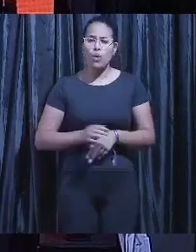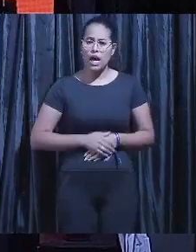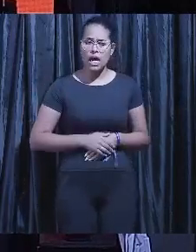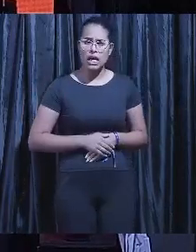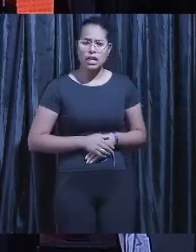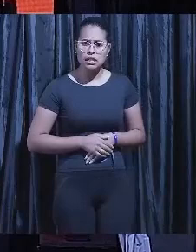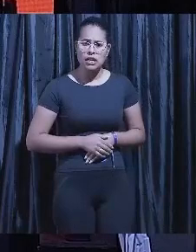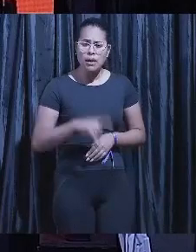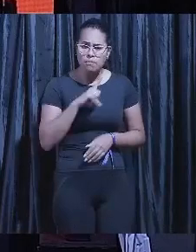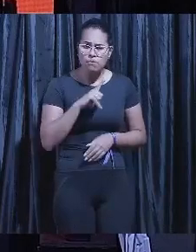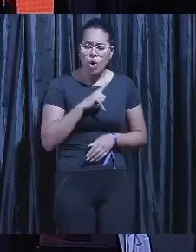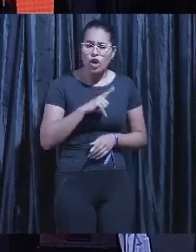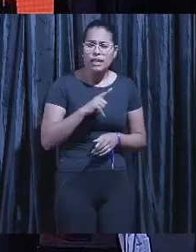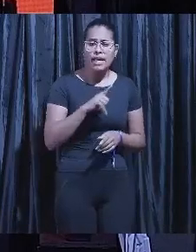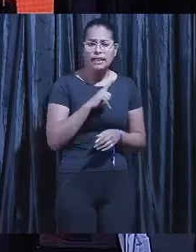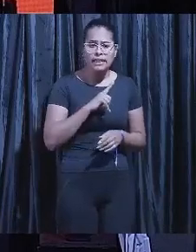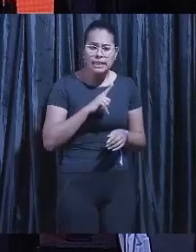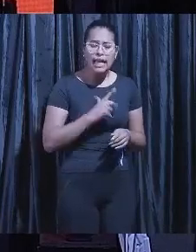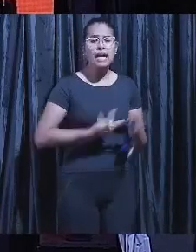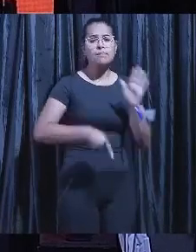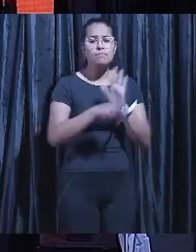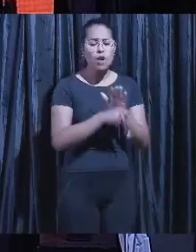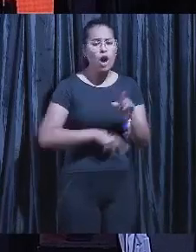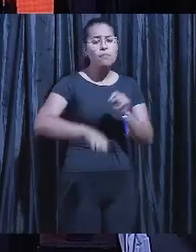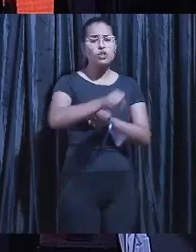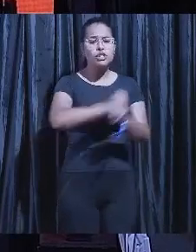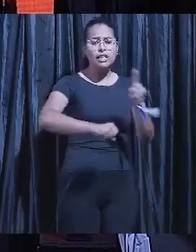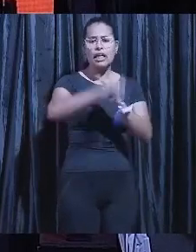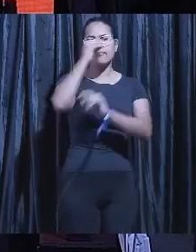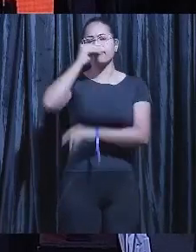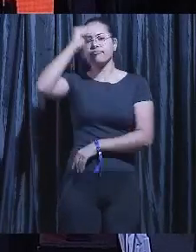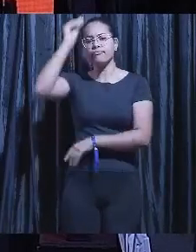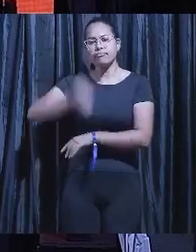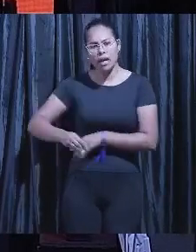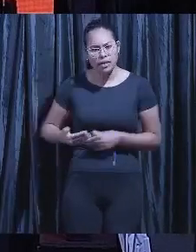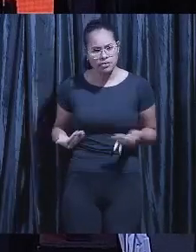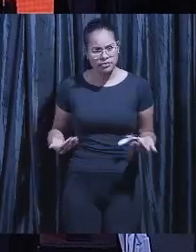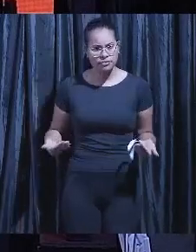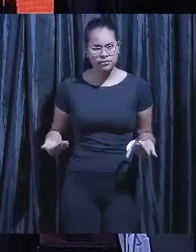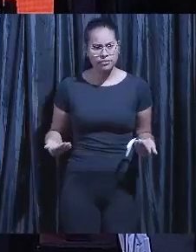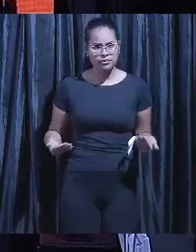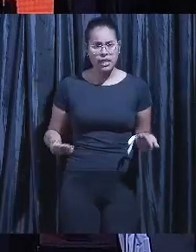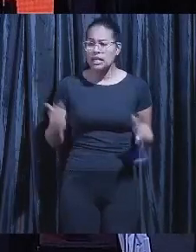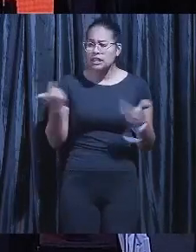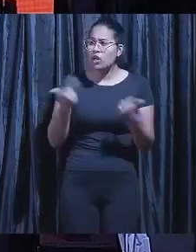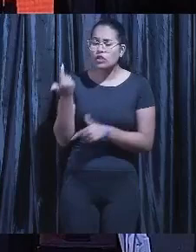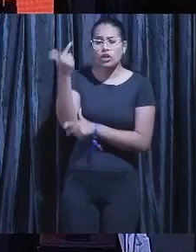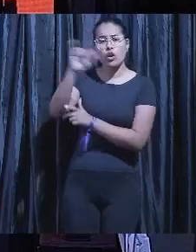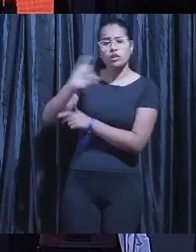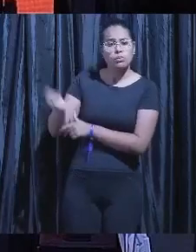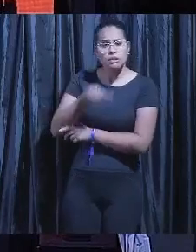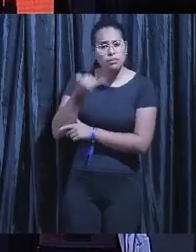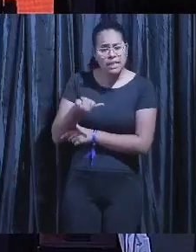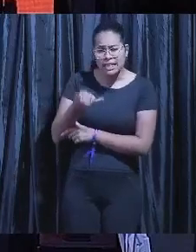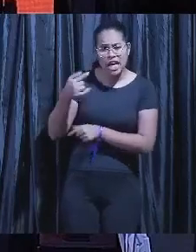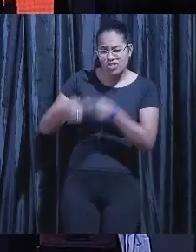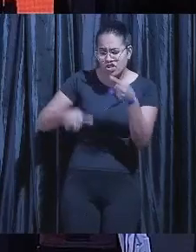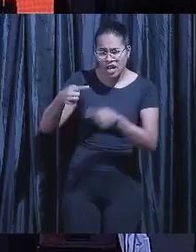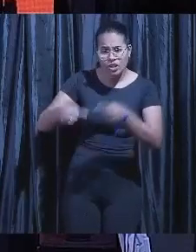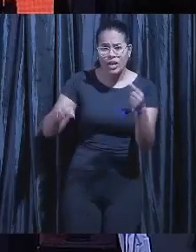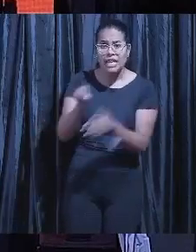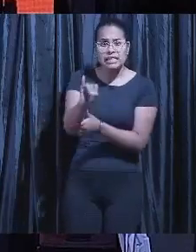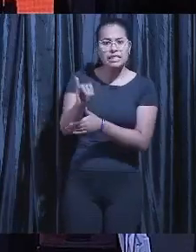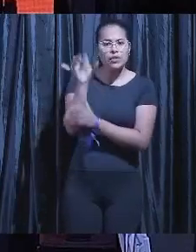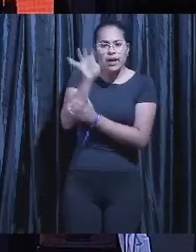Então, quando você vai dialogar com esse território, tem que ser num lugar da horizontalidade. Não tem outra possibilidade de dialogar se não for